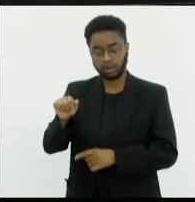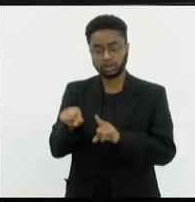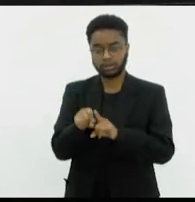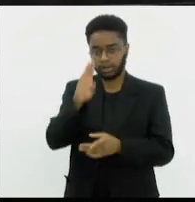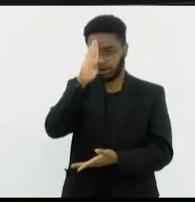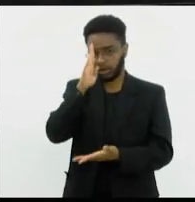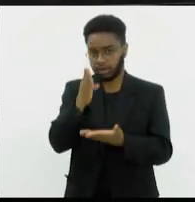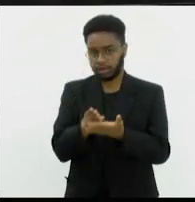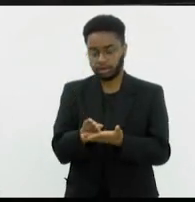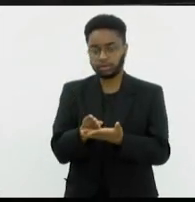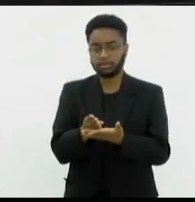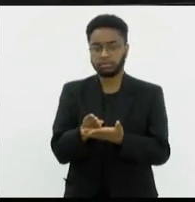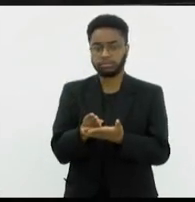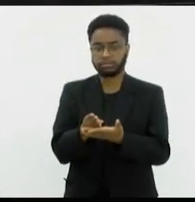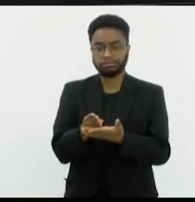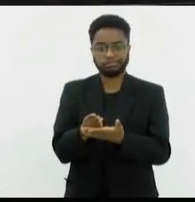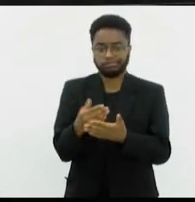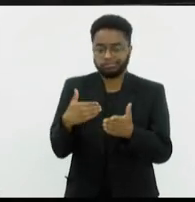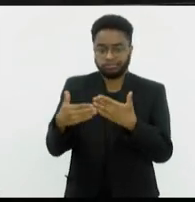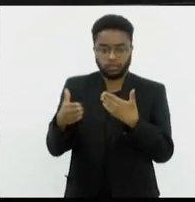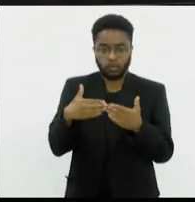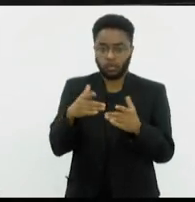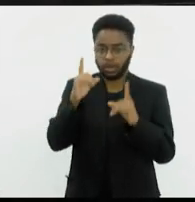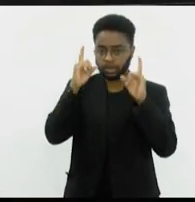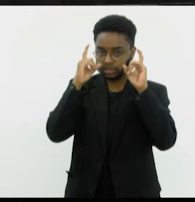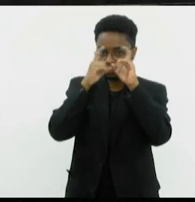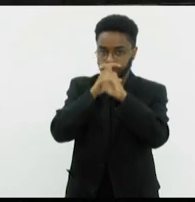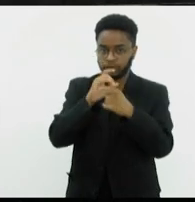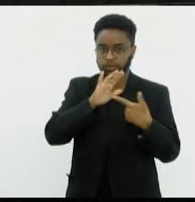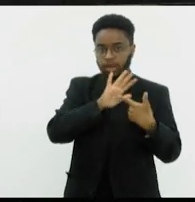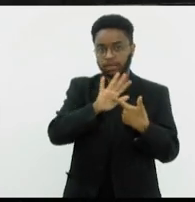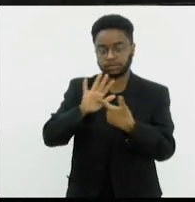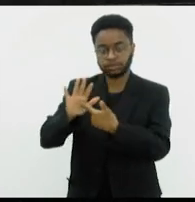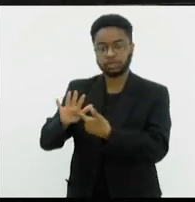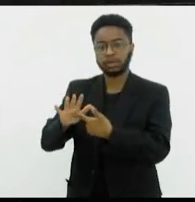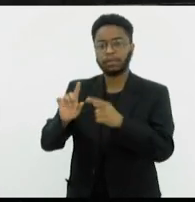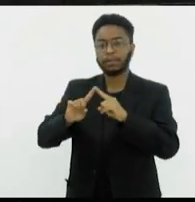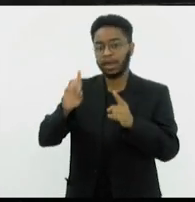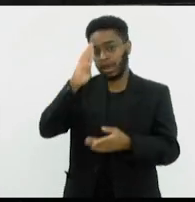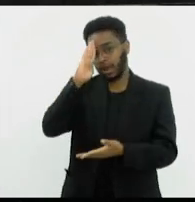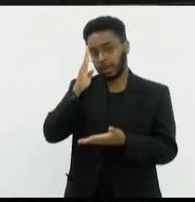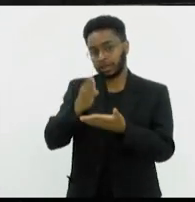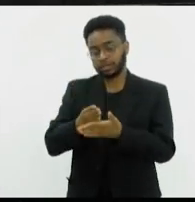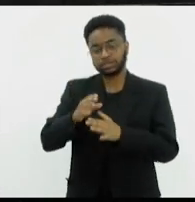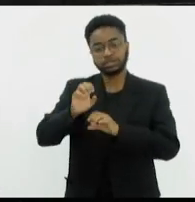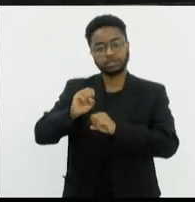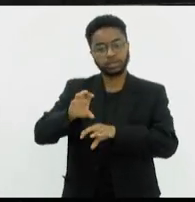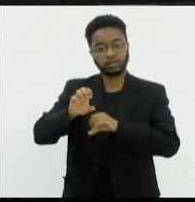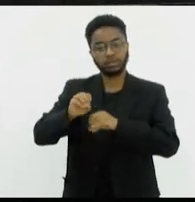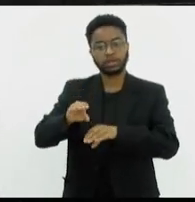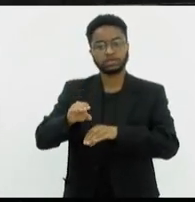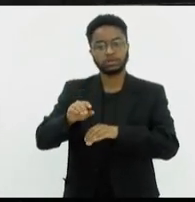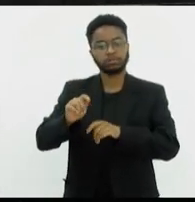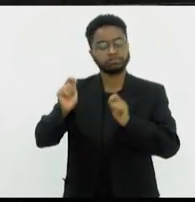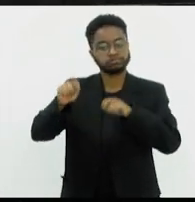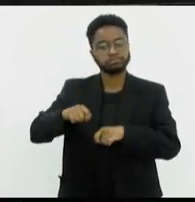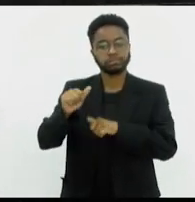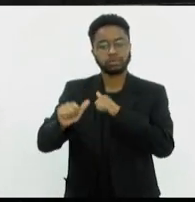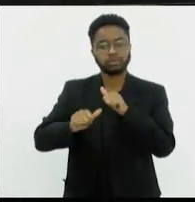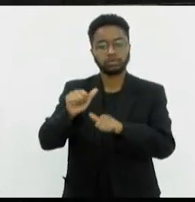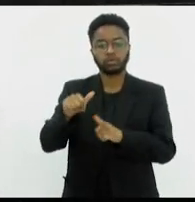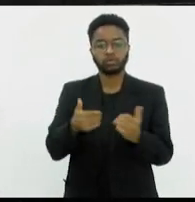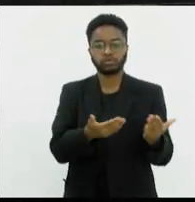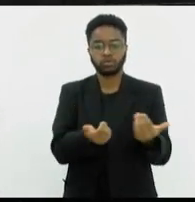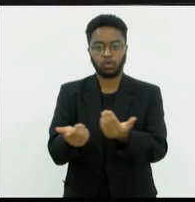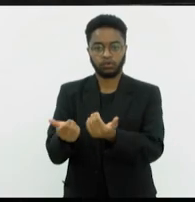acreditam, diante de todas as dificuldades que se apresentam, na ferramenta da educação como transformação dos nossos